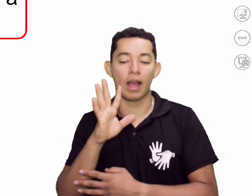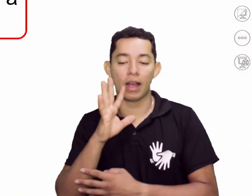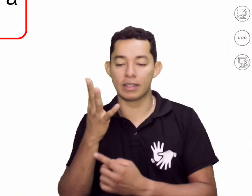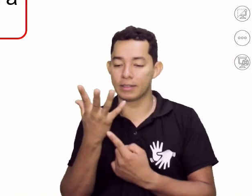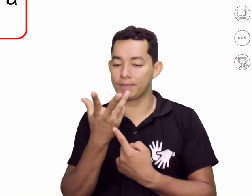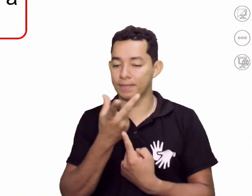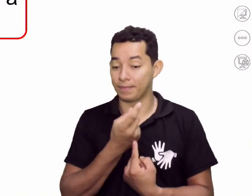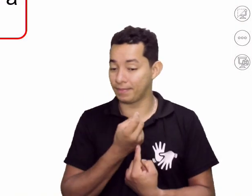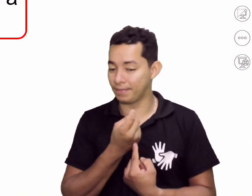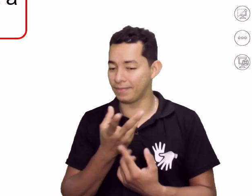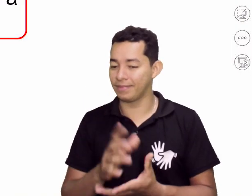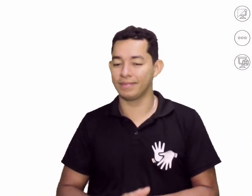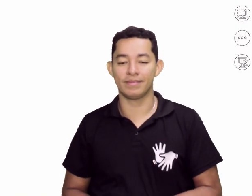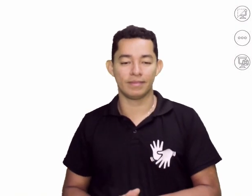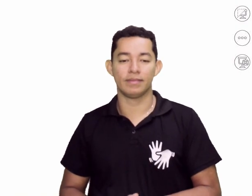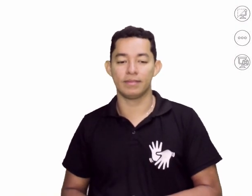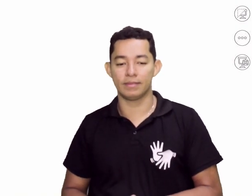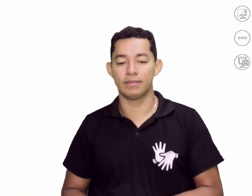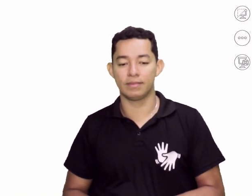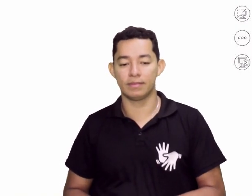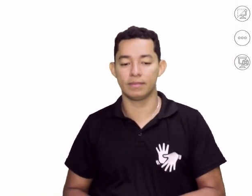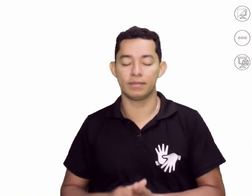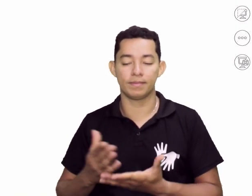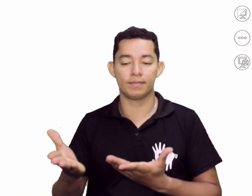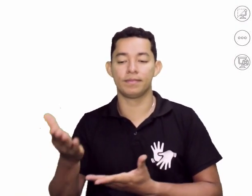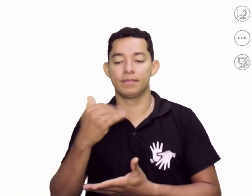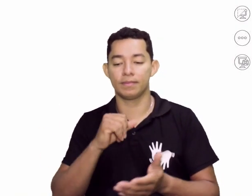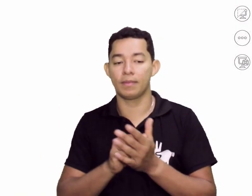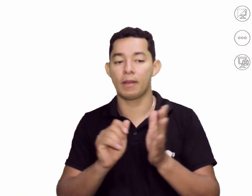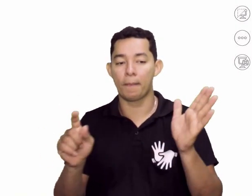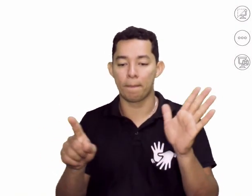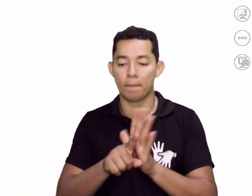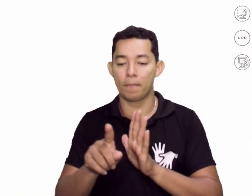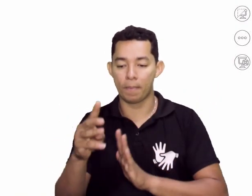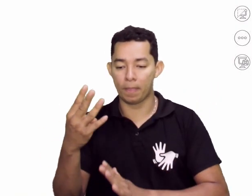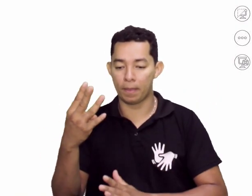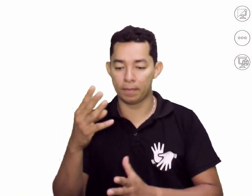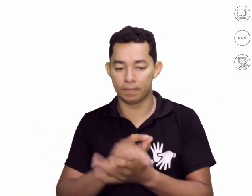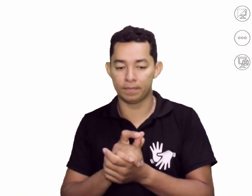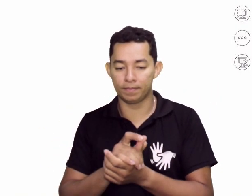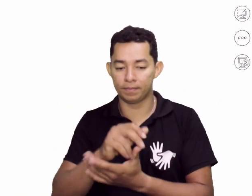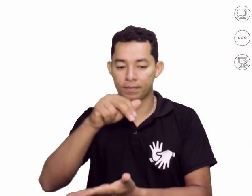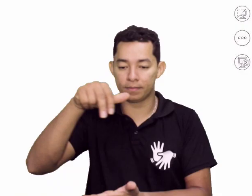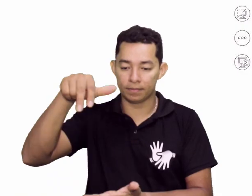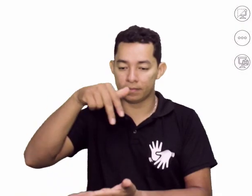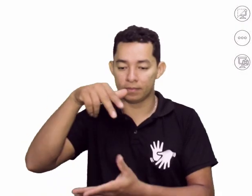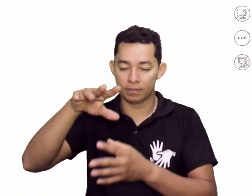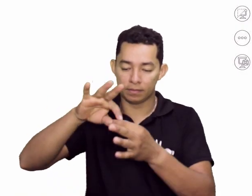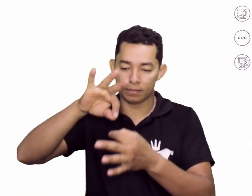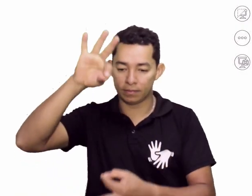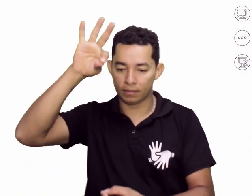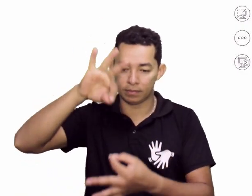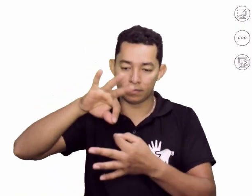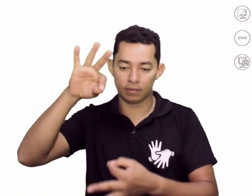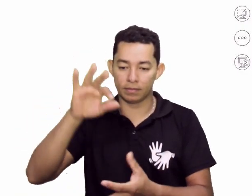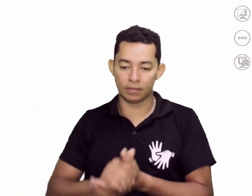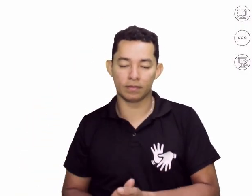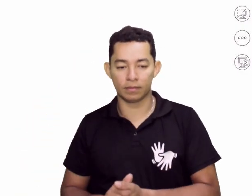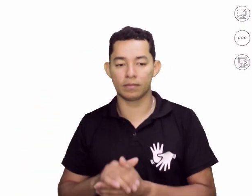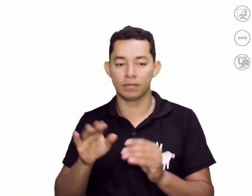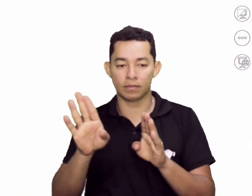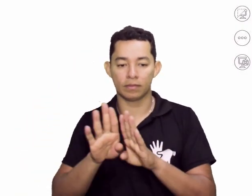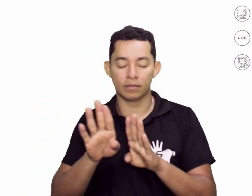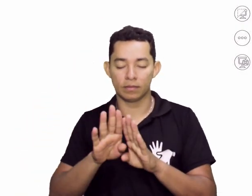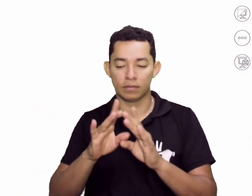não perder, né? Então, vamos lá. Questão de número 3, sobre a dança vertical e a